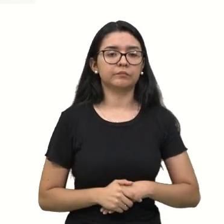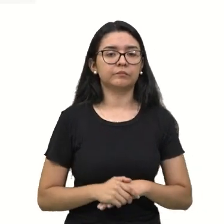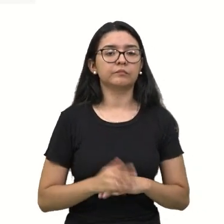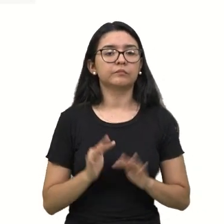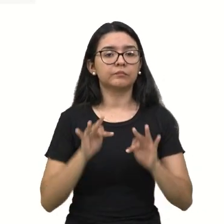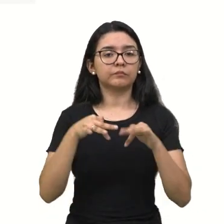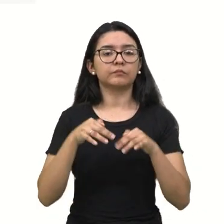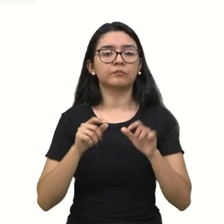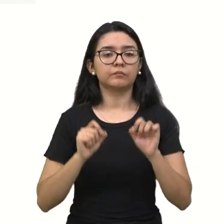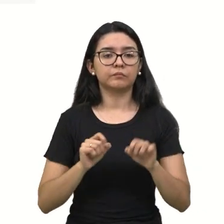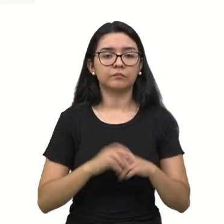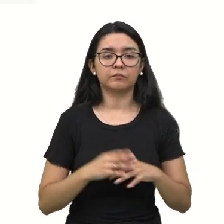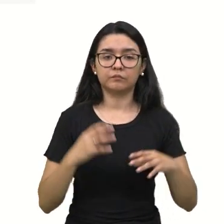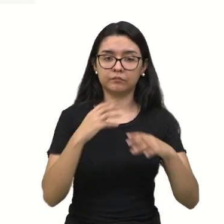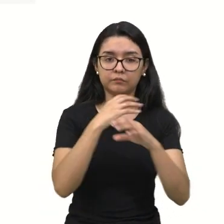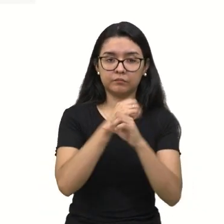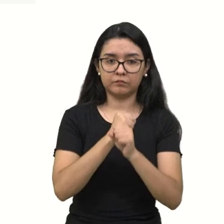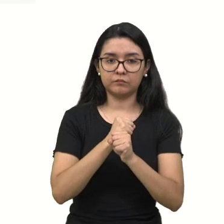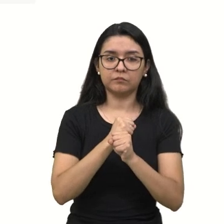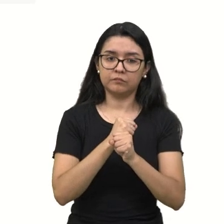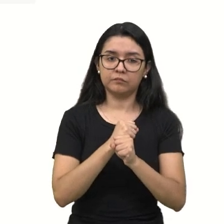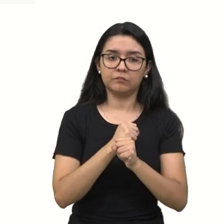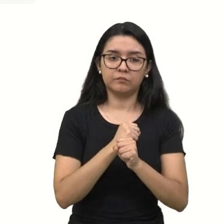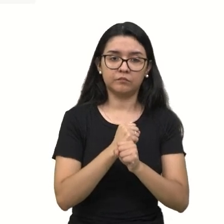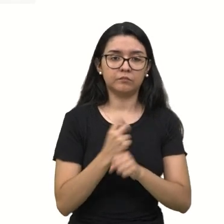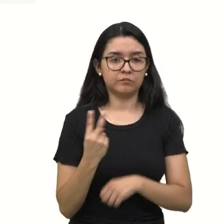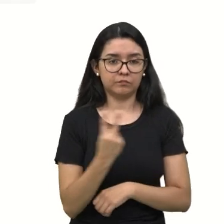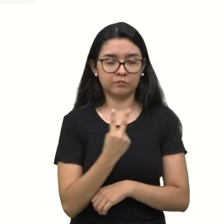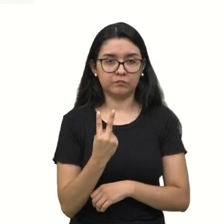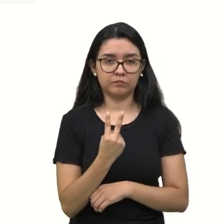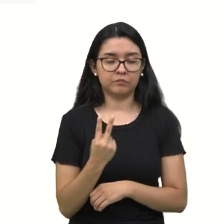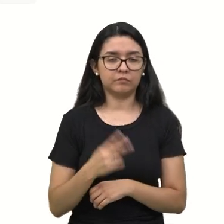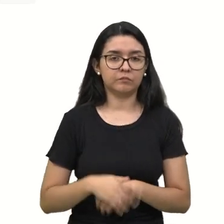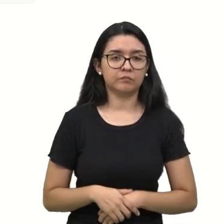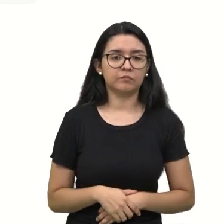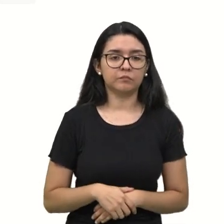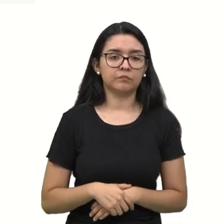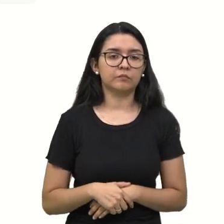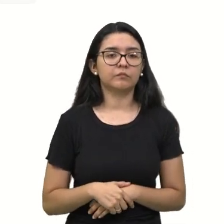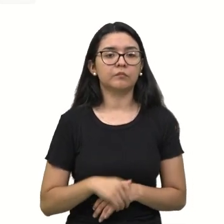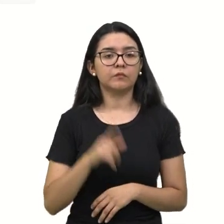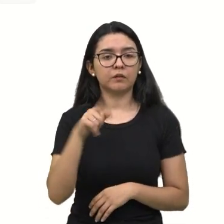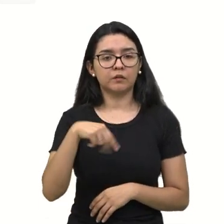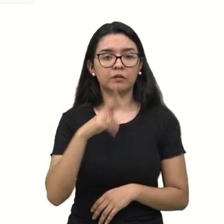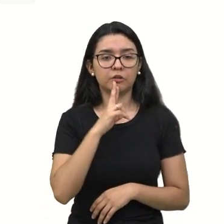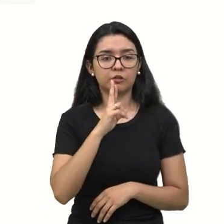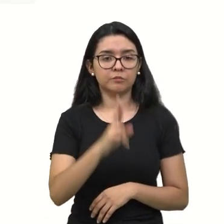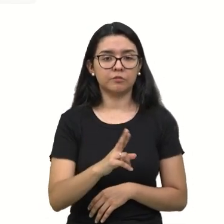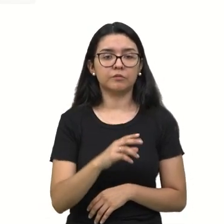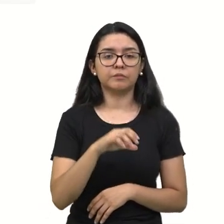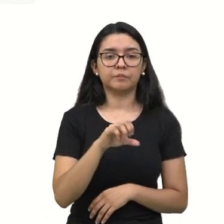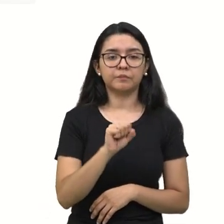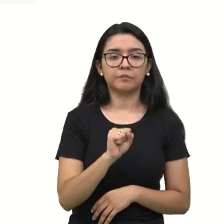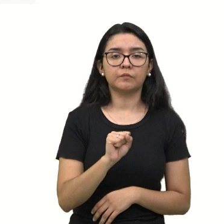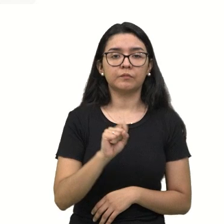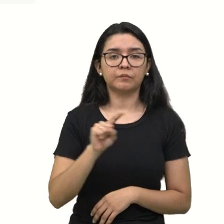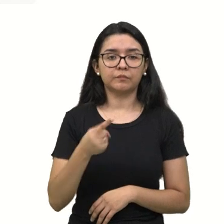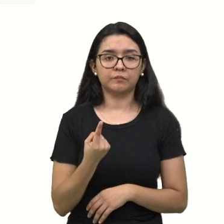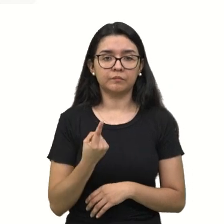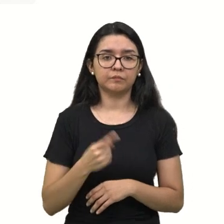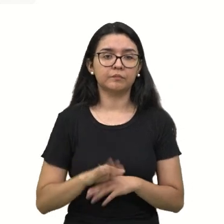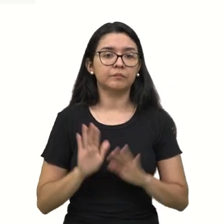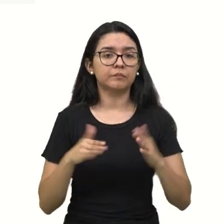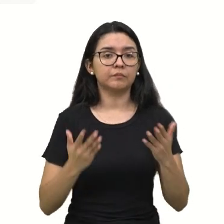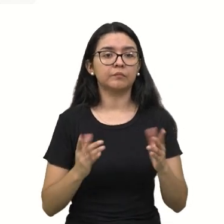fim, calculamos essa adição aqui entre essas duas parcelas, que é igual a 8.000. Ou